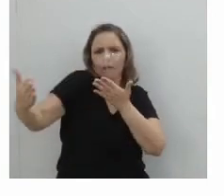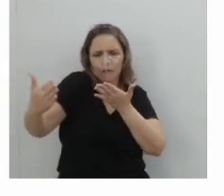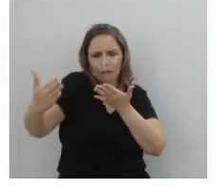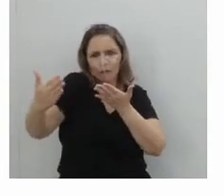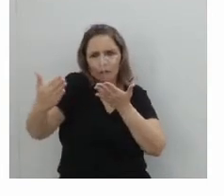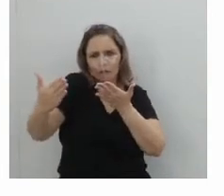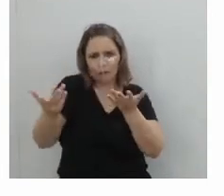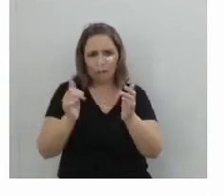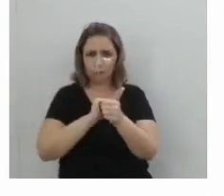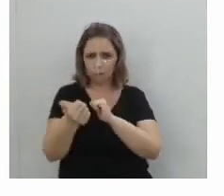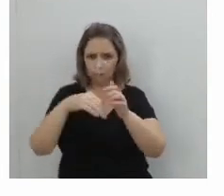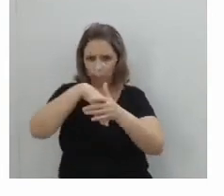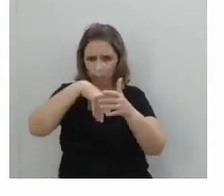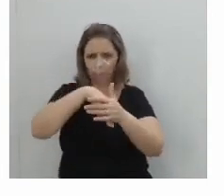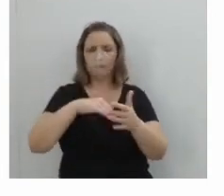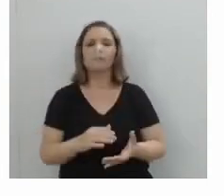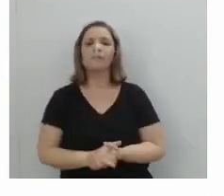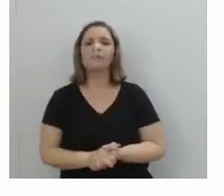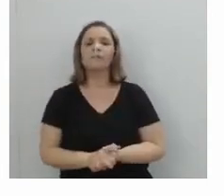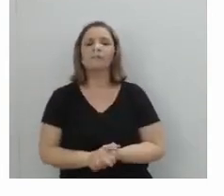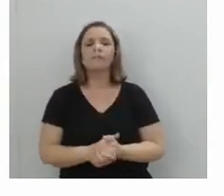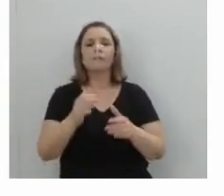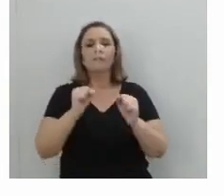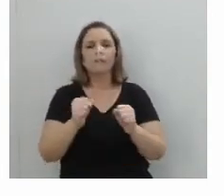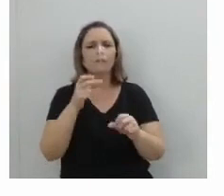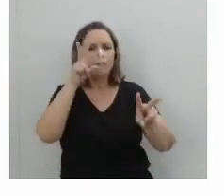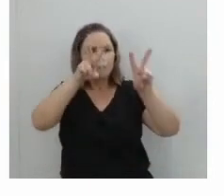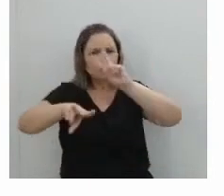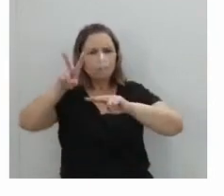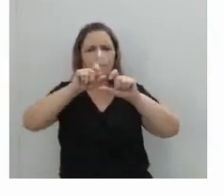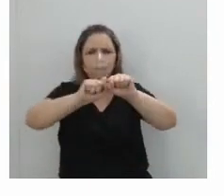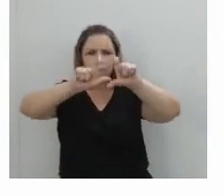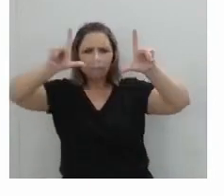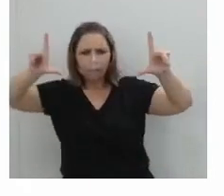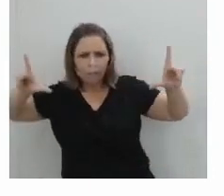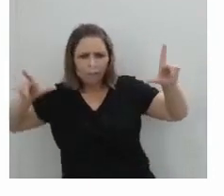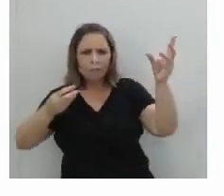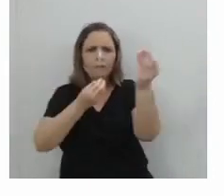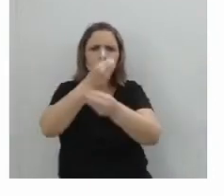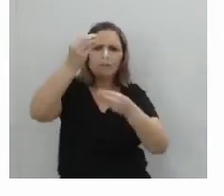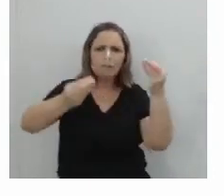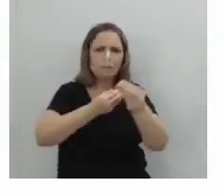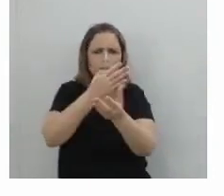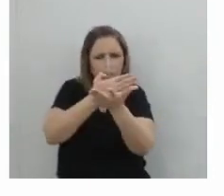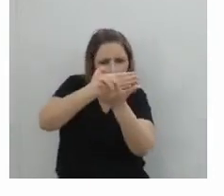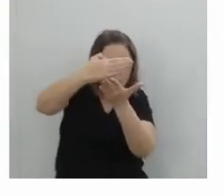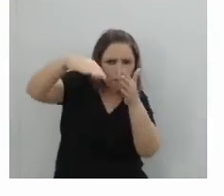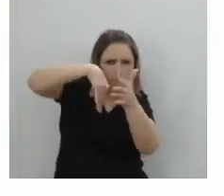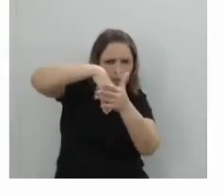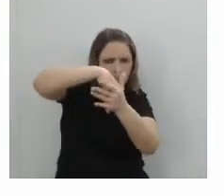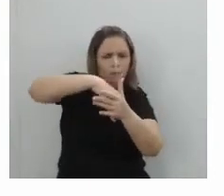que surgiu esse esporte, o futebol. Aí vocês podem acompanhar a imagem de como era o início do futebol e